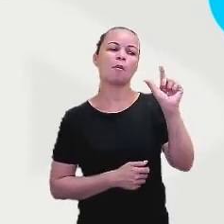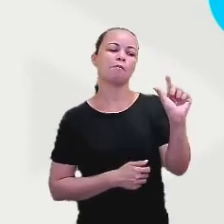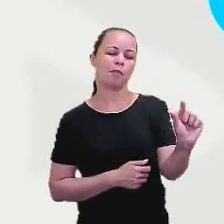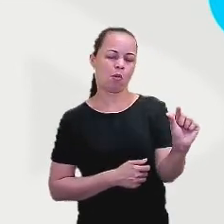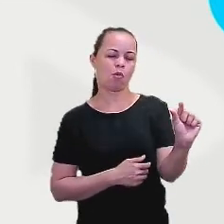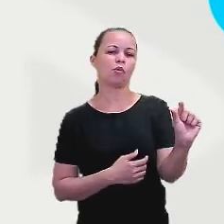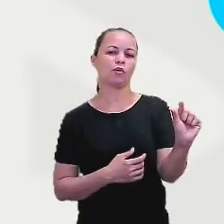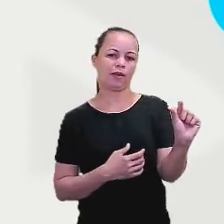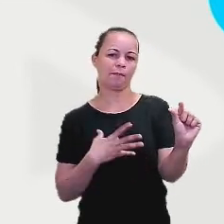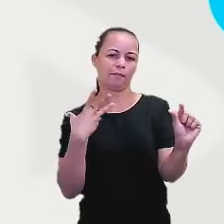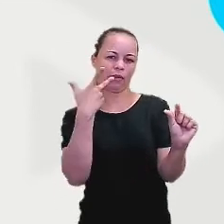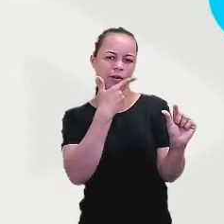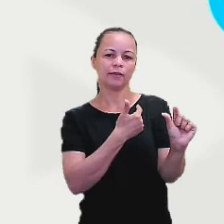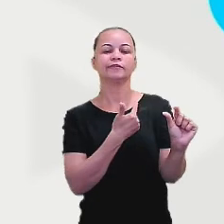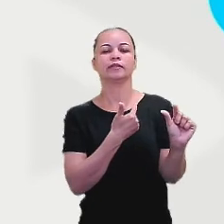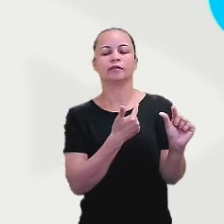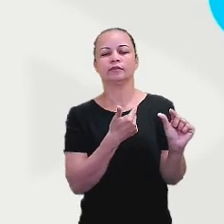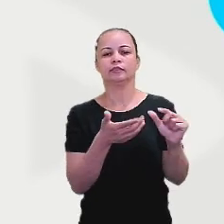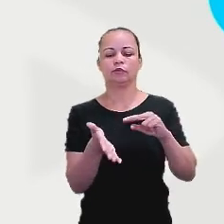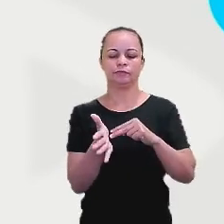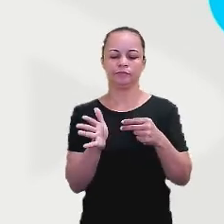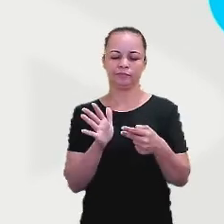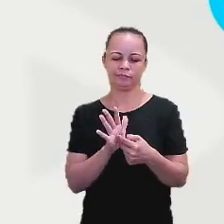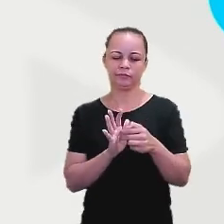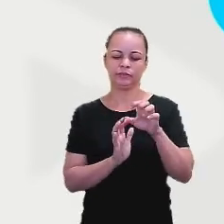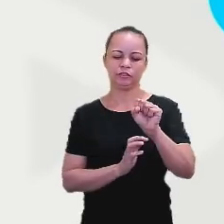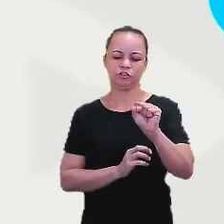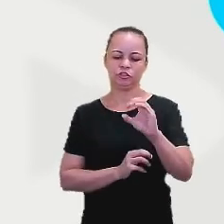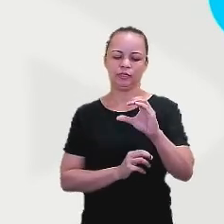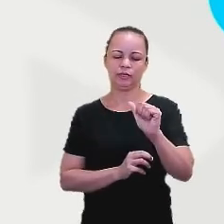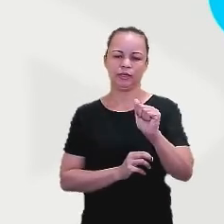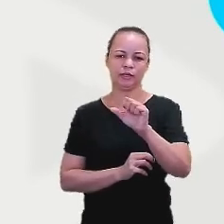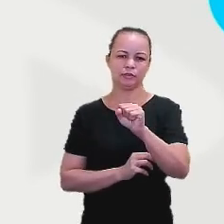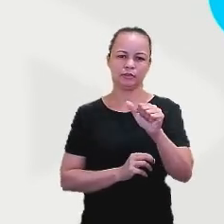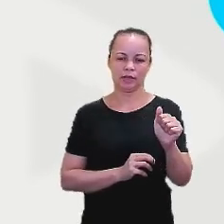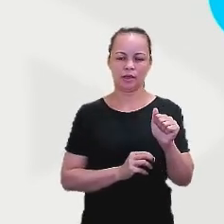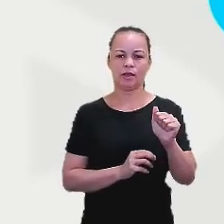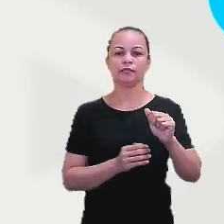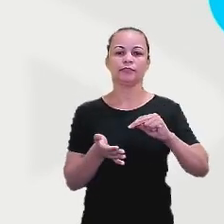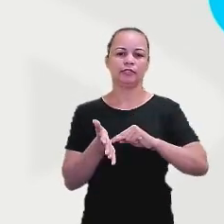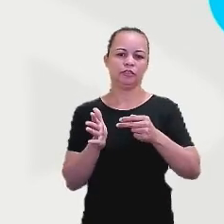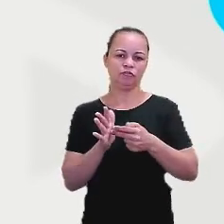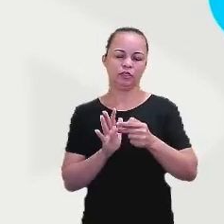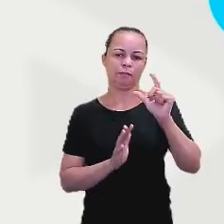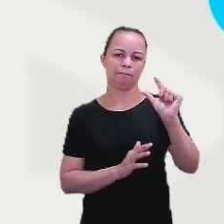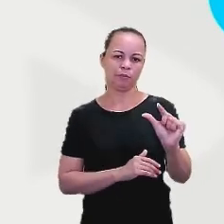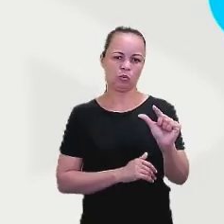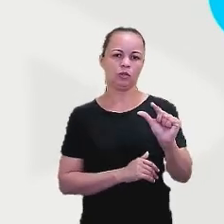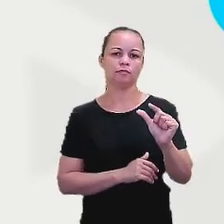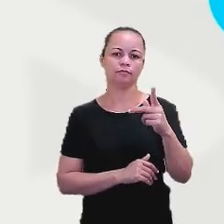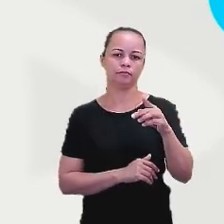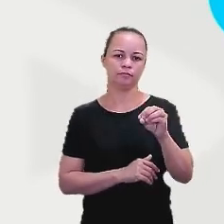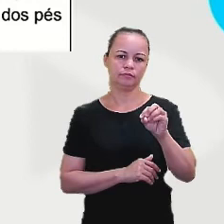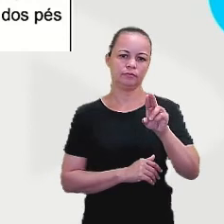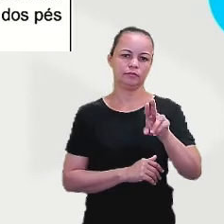pouca beleza. Escassa tem o mesmo significado de pouca. Tá? Uma coisa, escassez, certo?